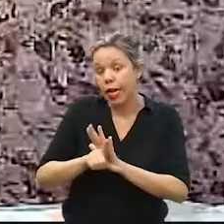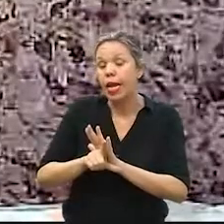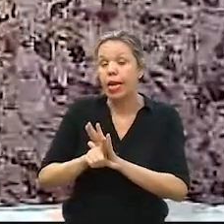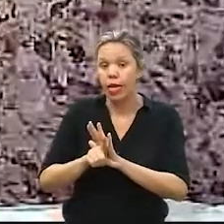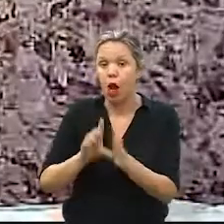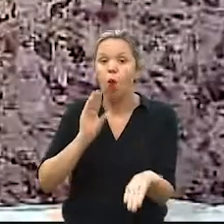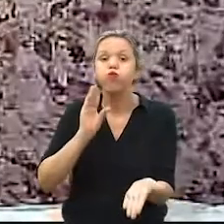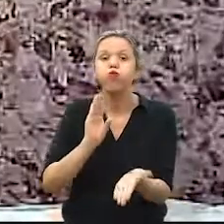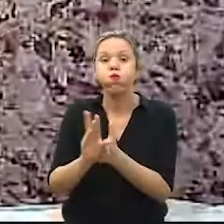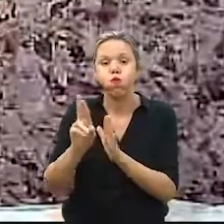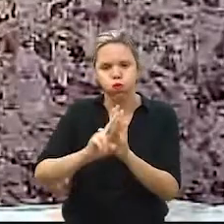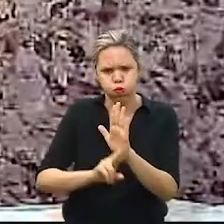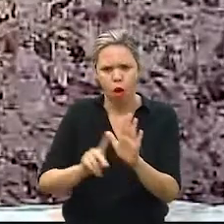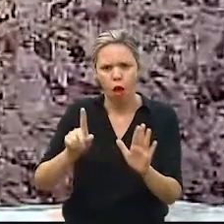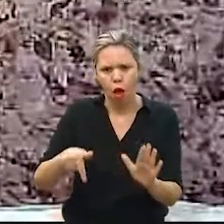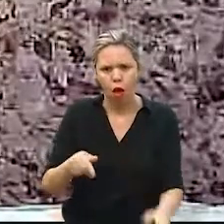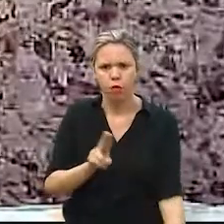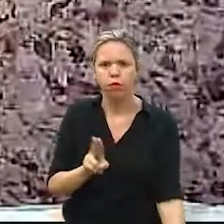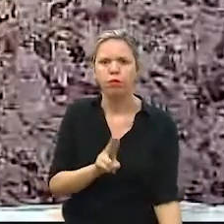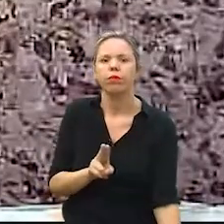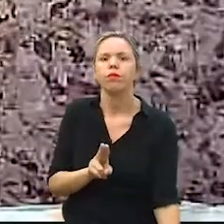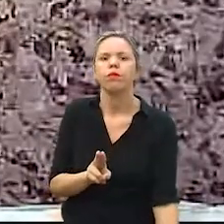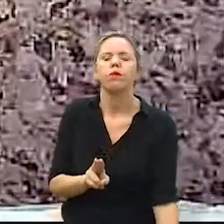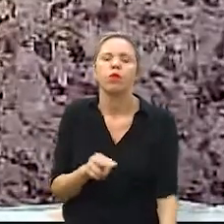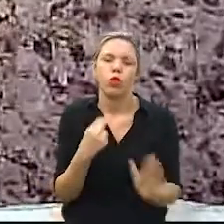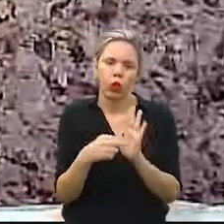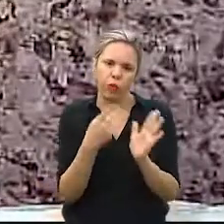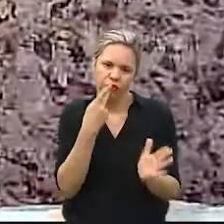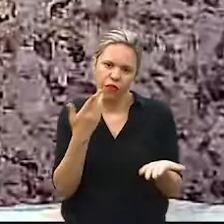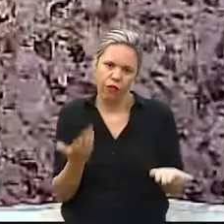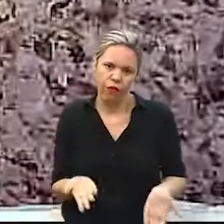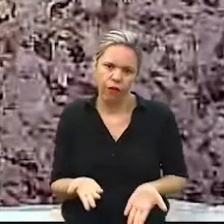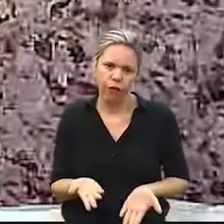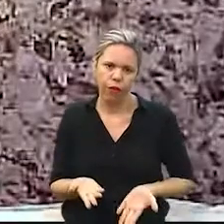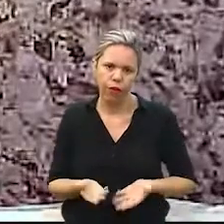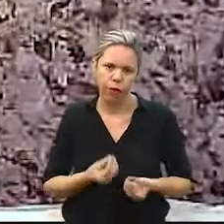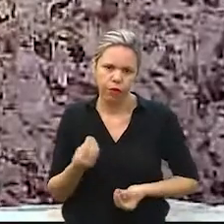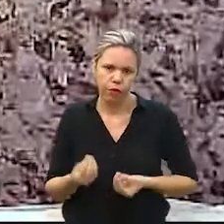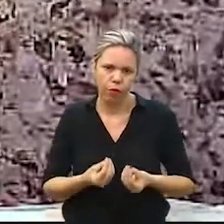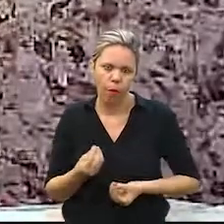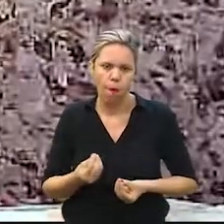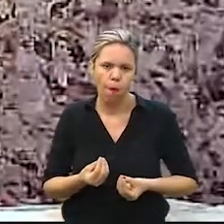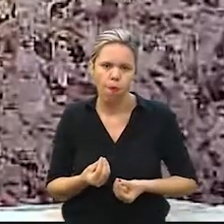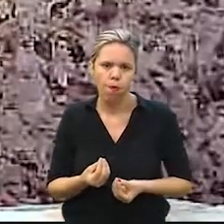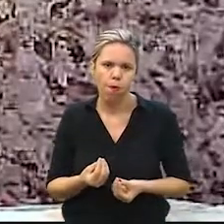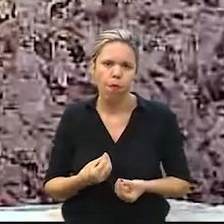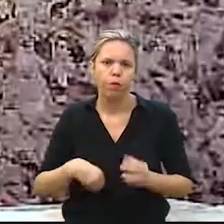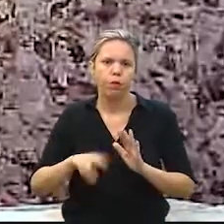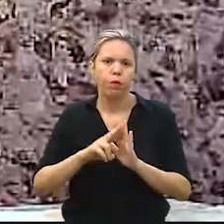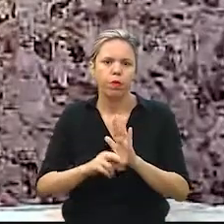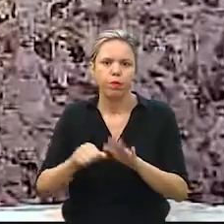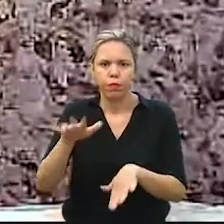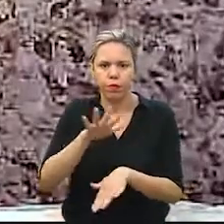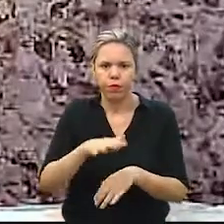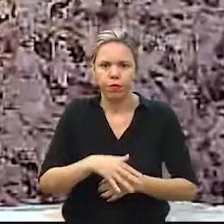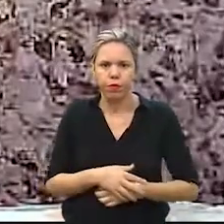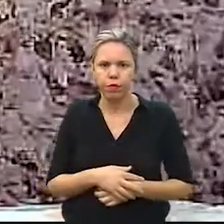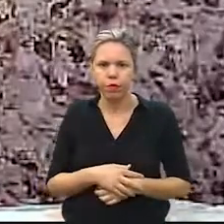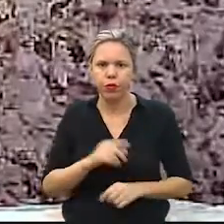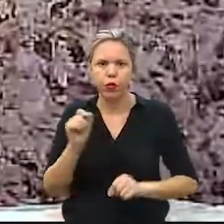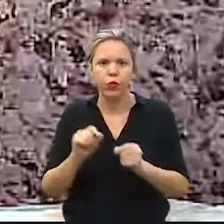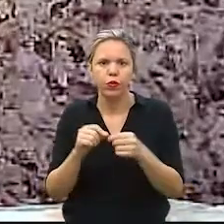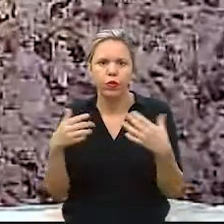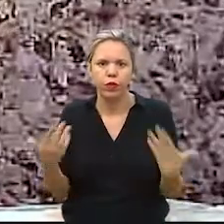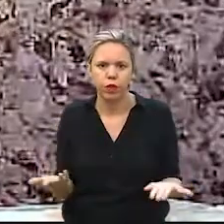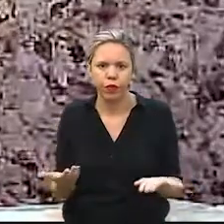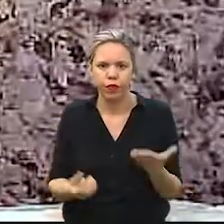Diretrizes Orçamentárias, ela serve, como o próprio nome já diz, como uma diretriz geral para o que vai